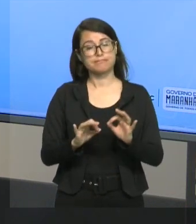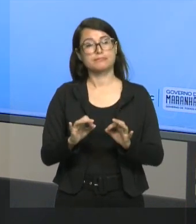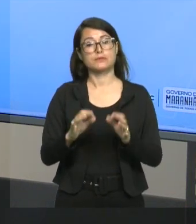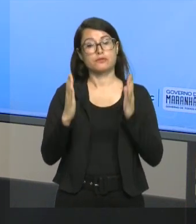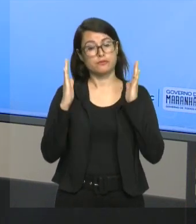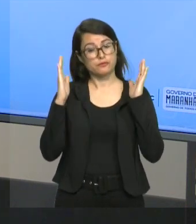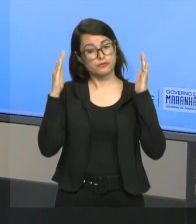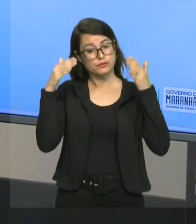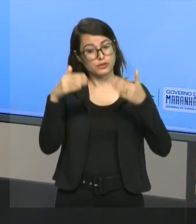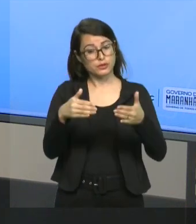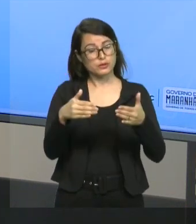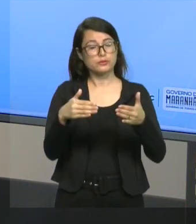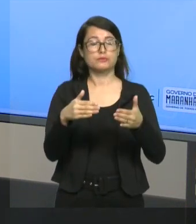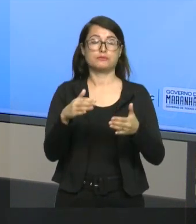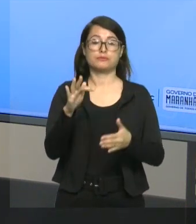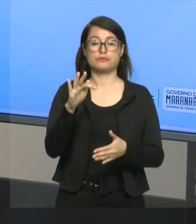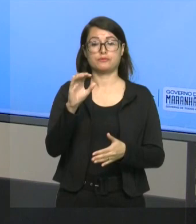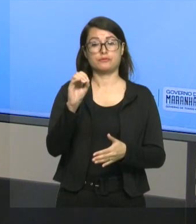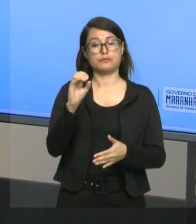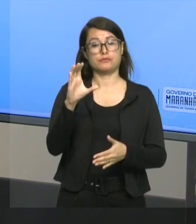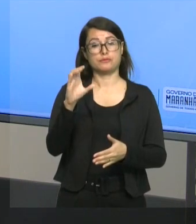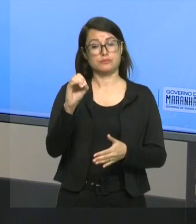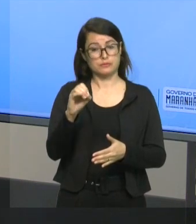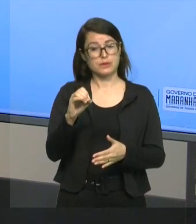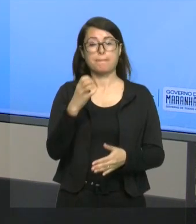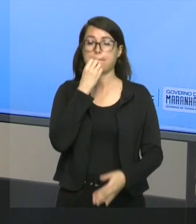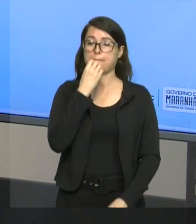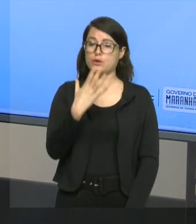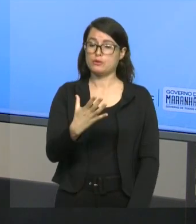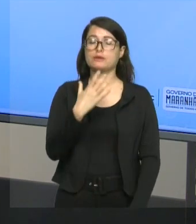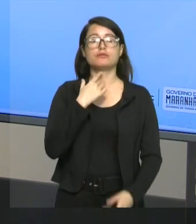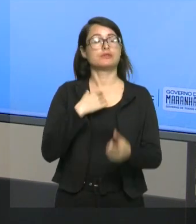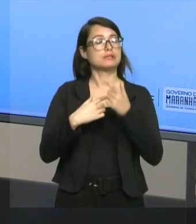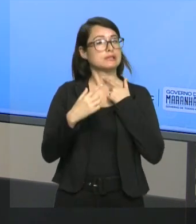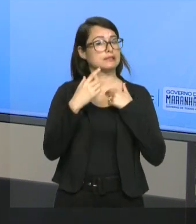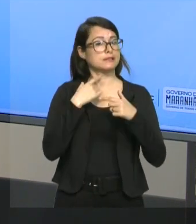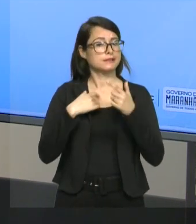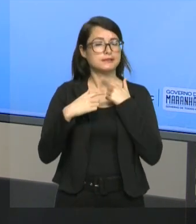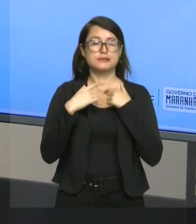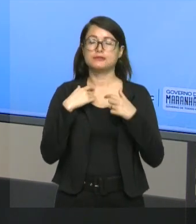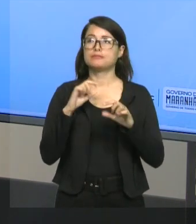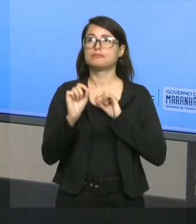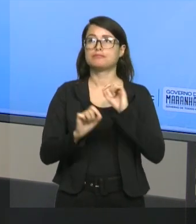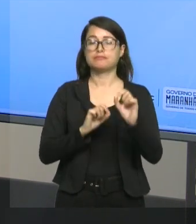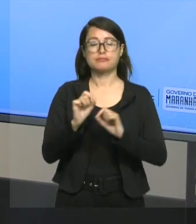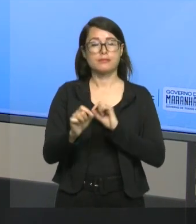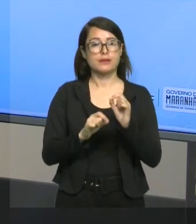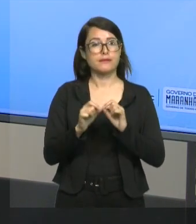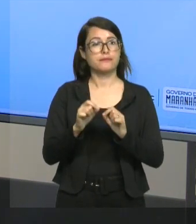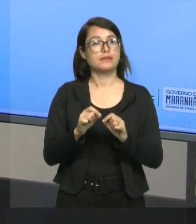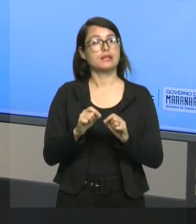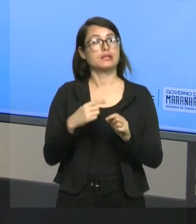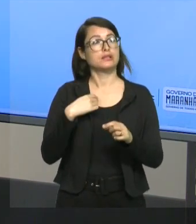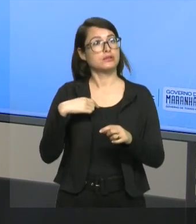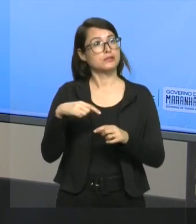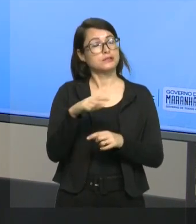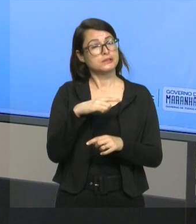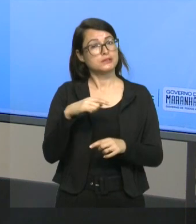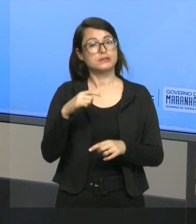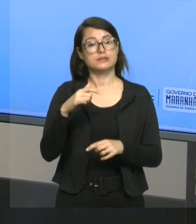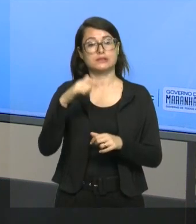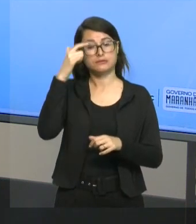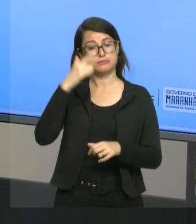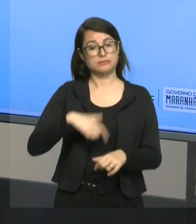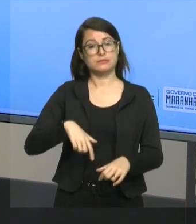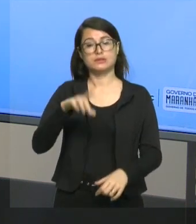foco, o que mais? Boa vontade. Quando eu falo disciplina, quando eu falo foco, eu estou usando substantivo dentro